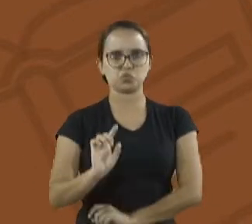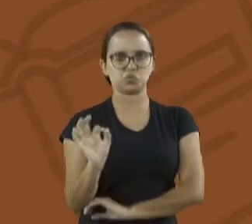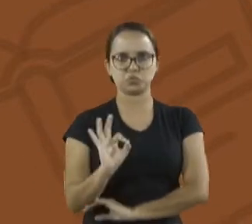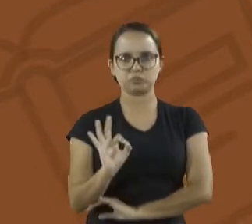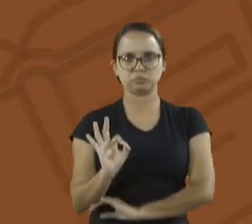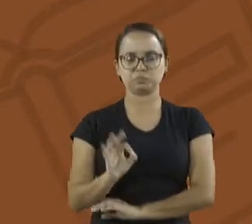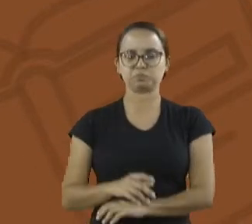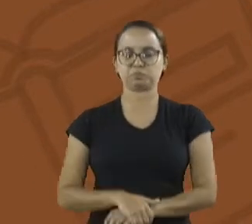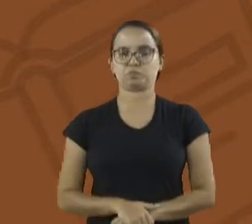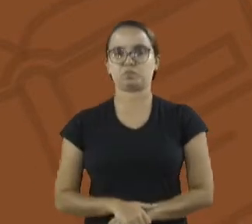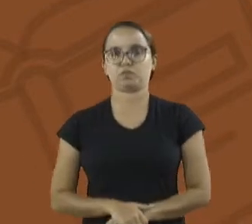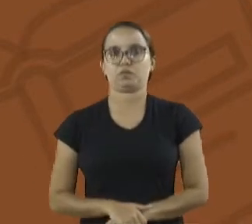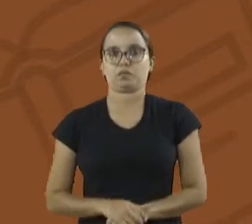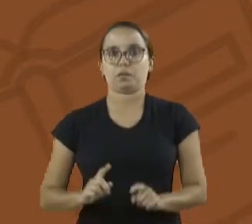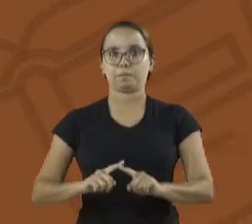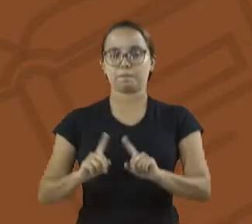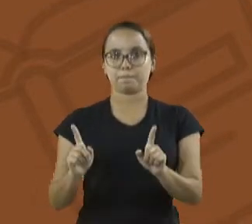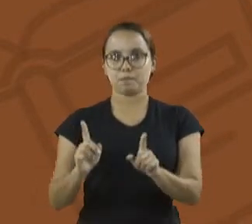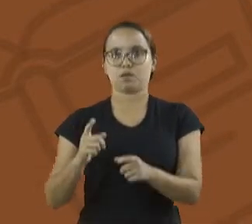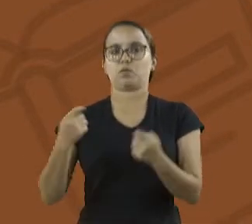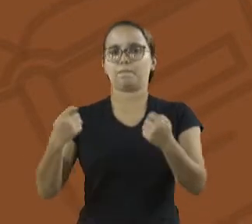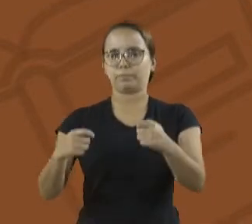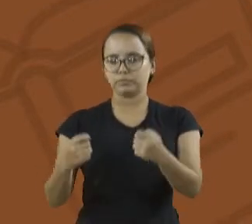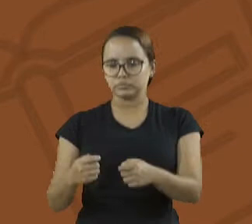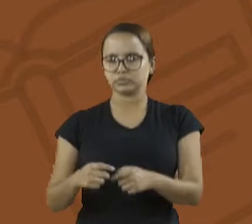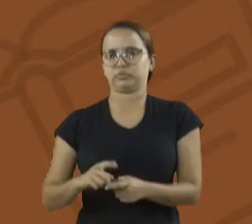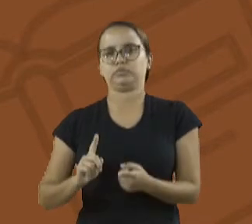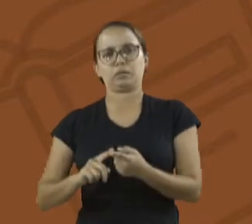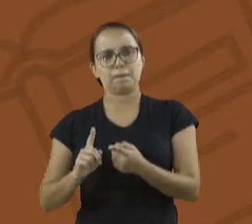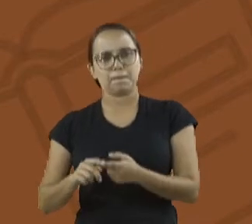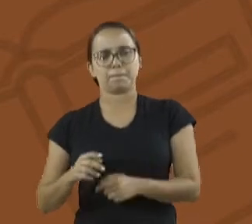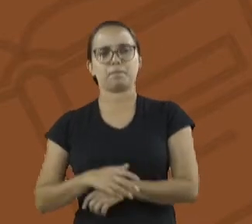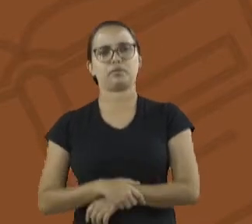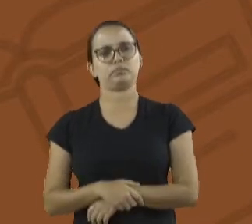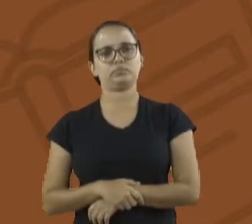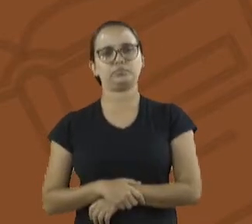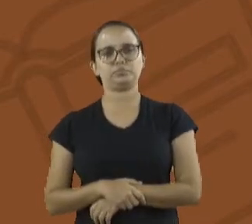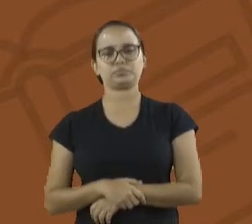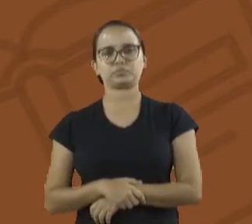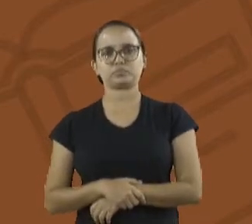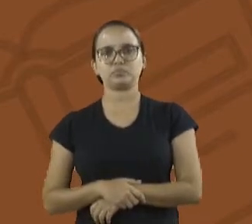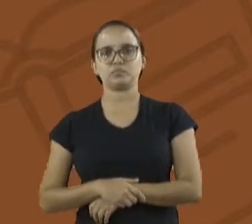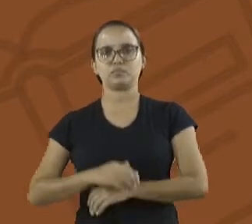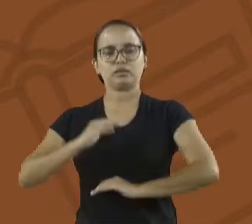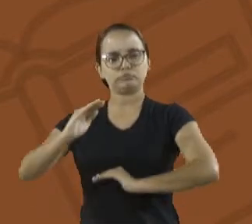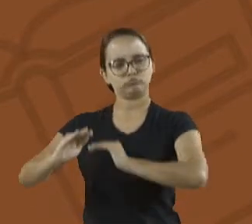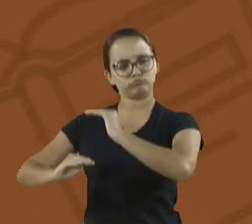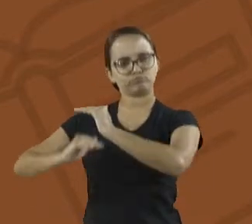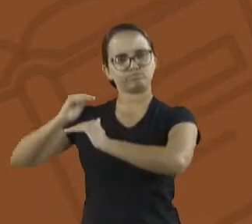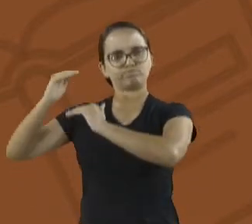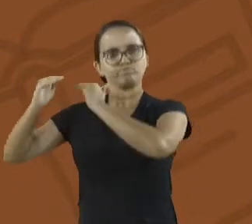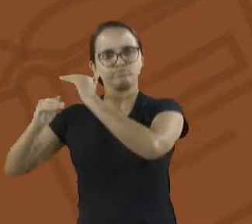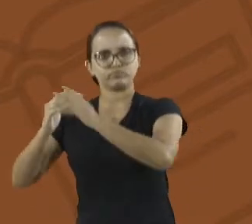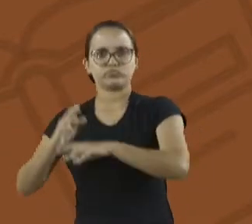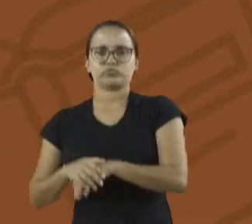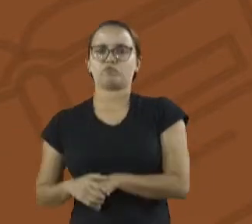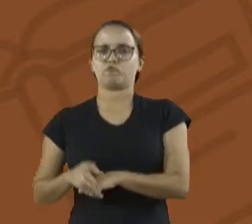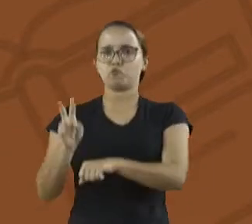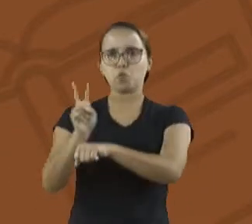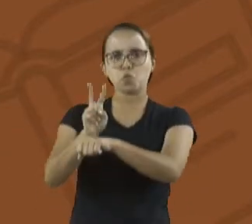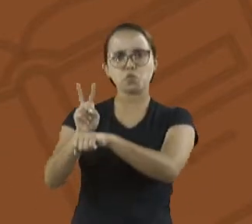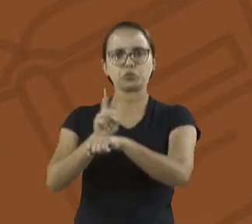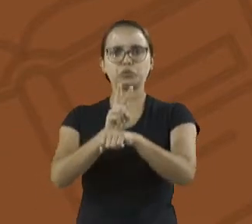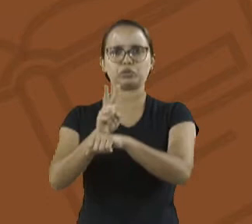fatores que a gente tem que conviver no dia a dia, né? Tem gente que acaba desenvolvendo uma hipertensão, uma